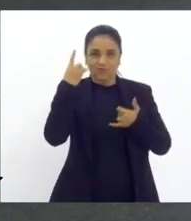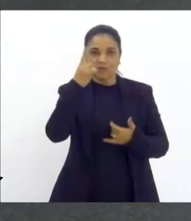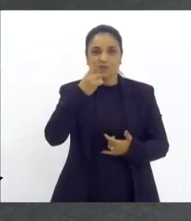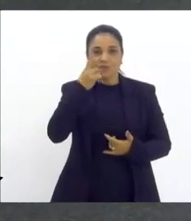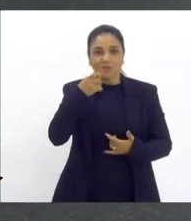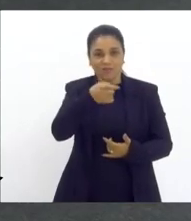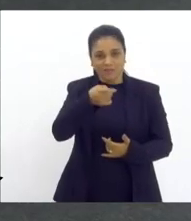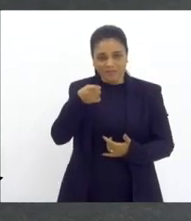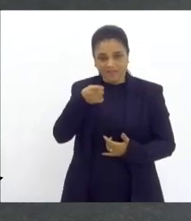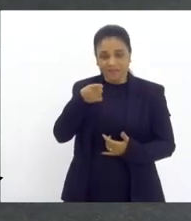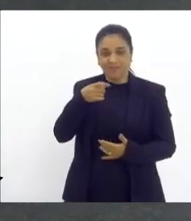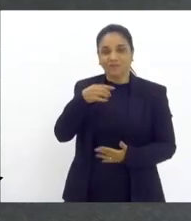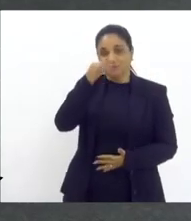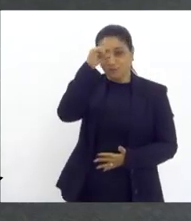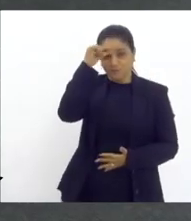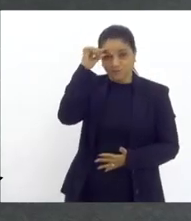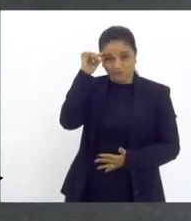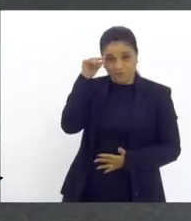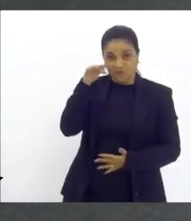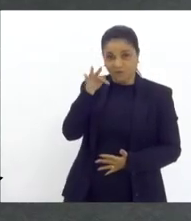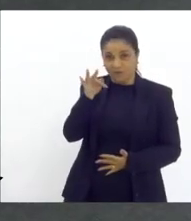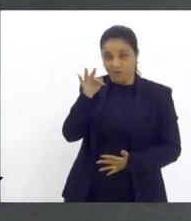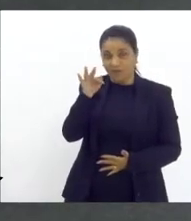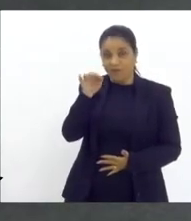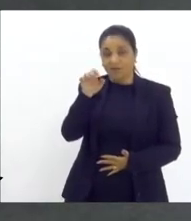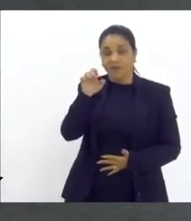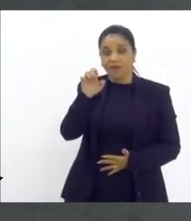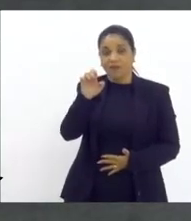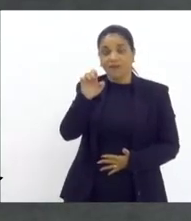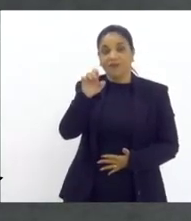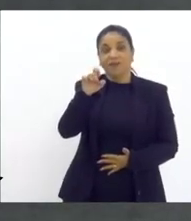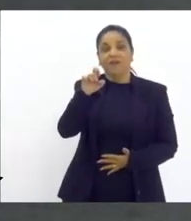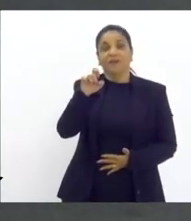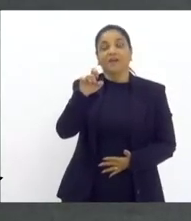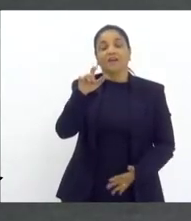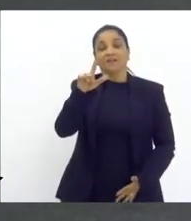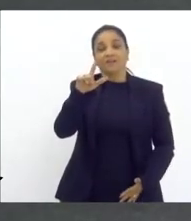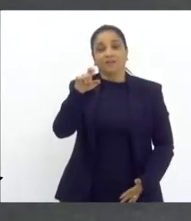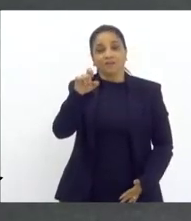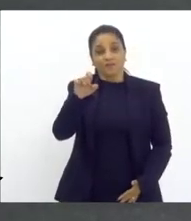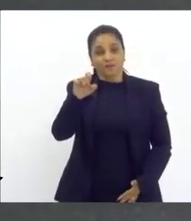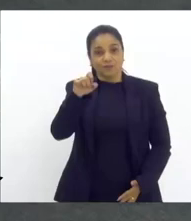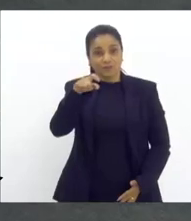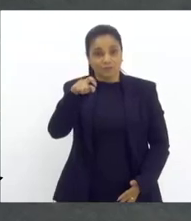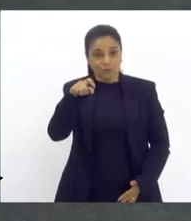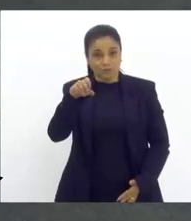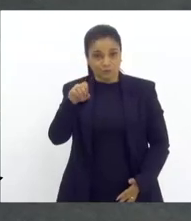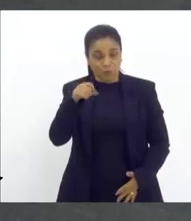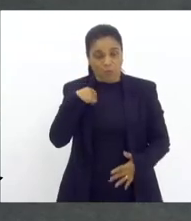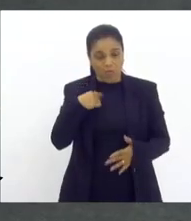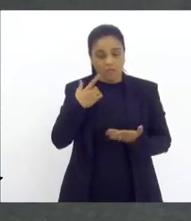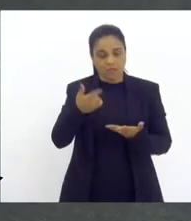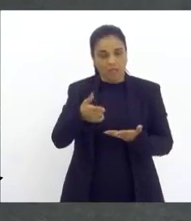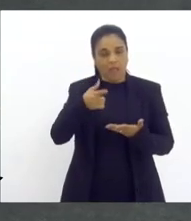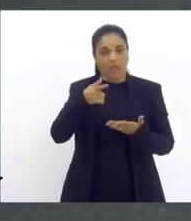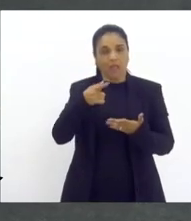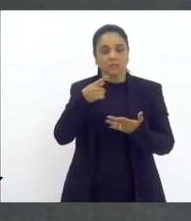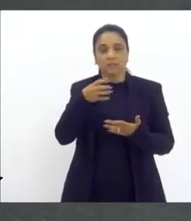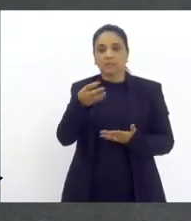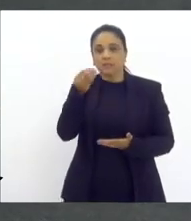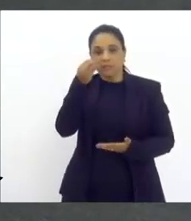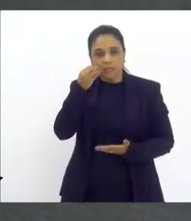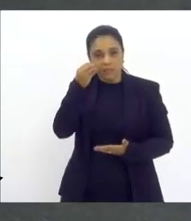freixo isso é um crime de difamação ele tá tentando me imputar né